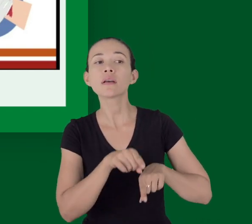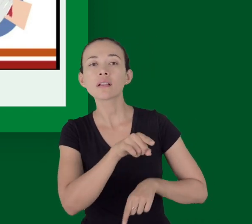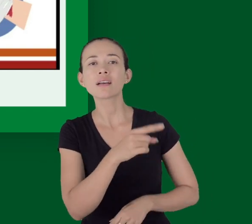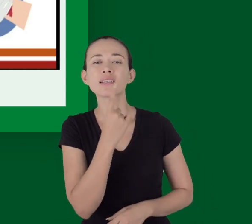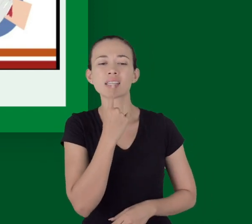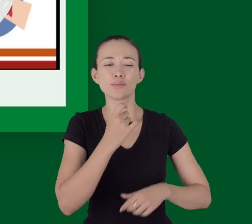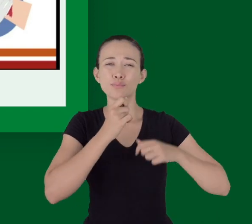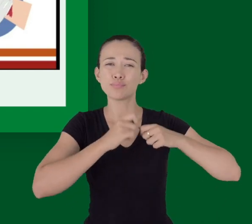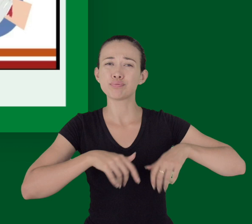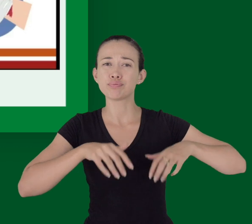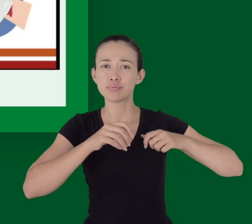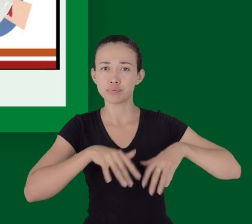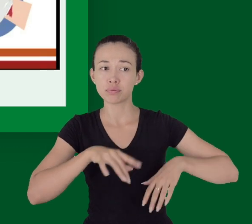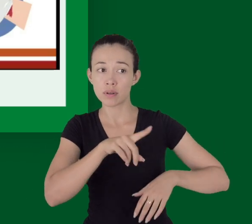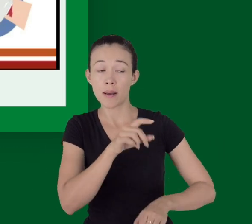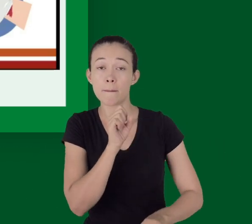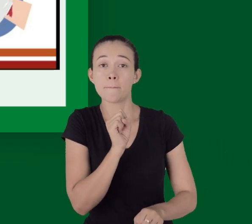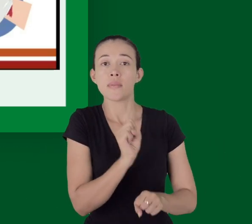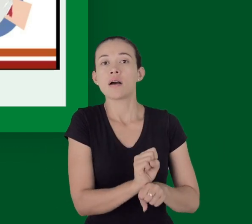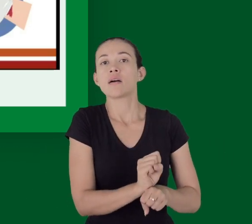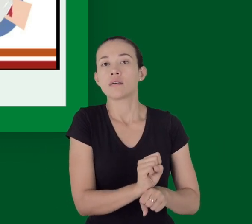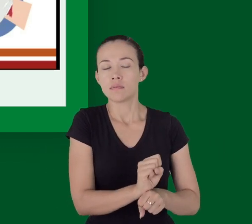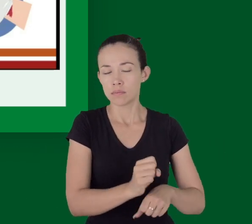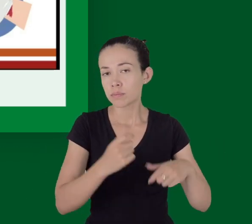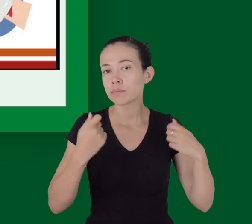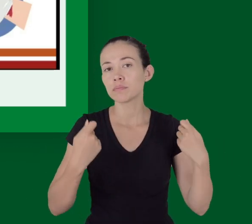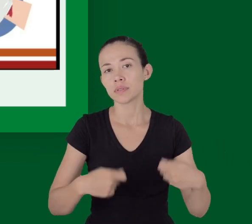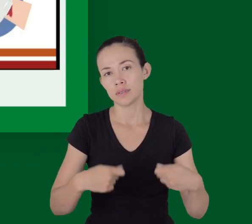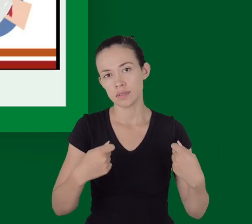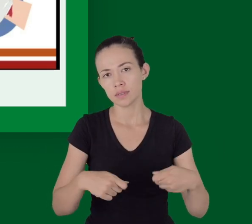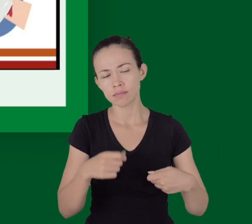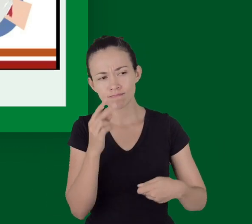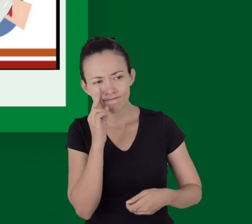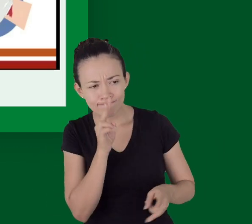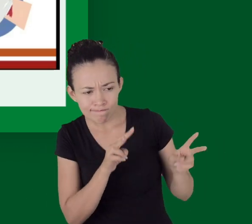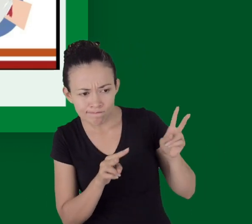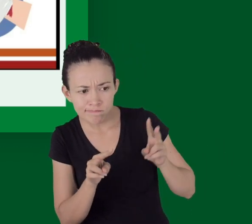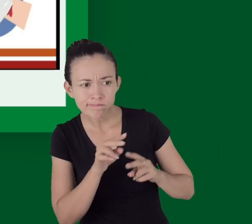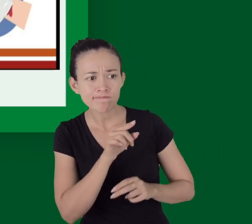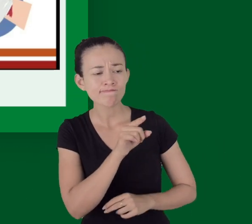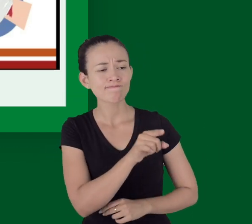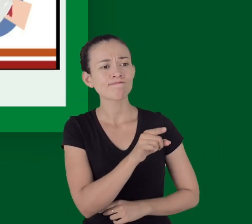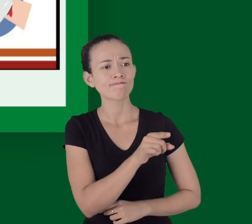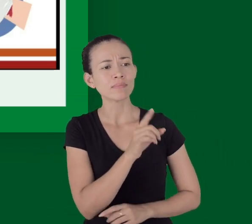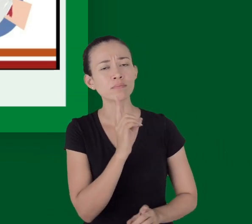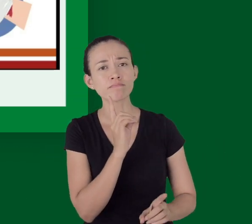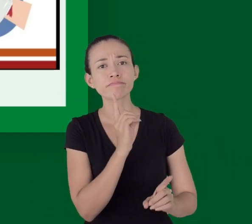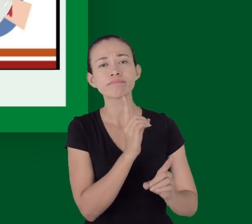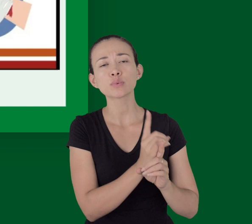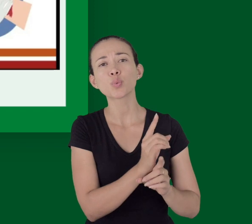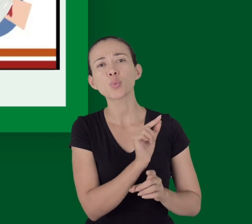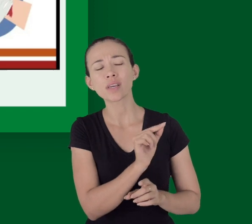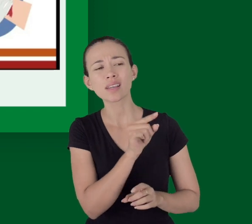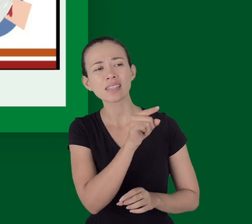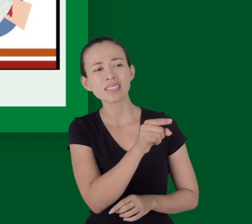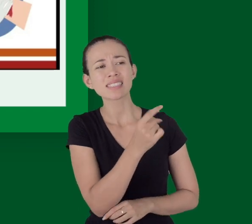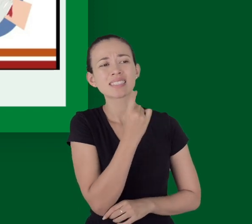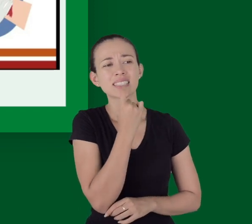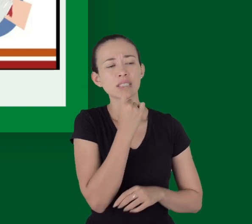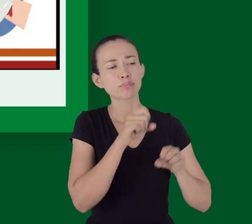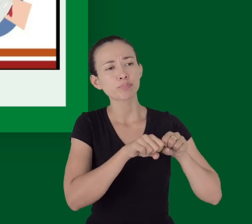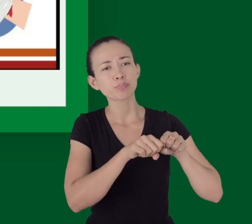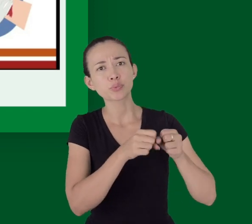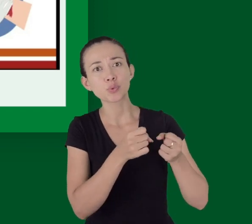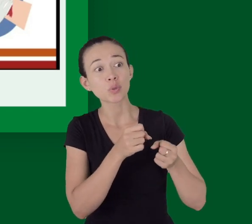momento posterior, eu identifiquei uma fratura, um sinal de sangramento, precisa ser contido. E, às vezes, o sangramento é fechado. E